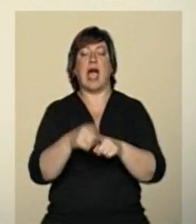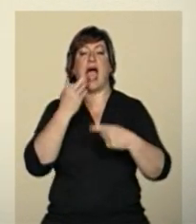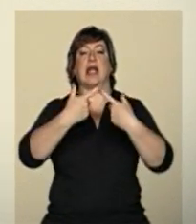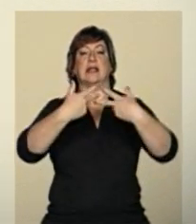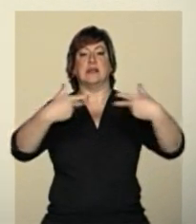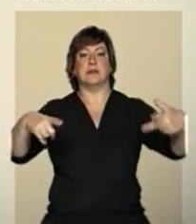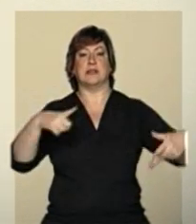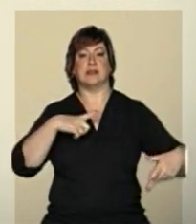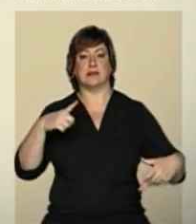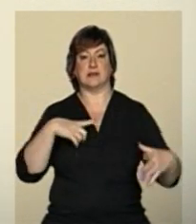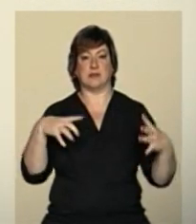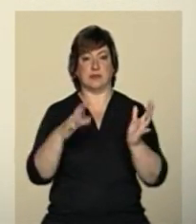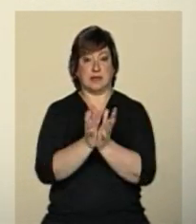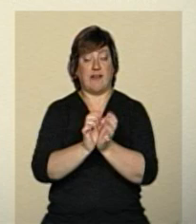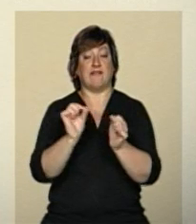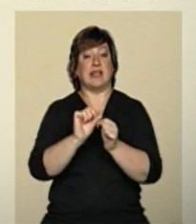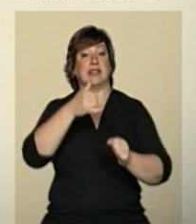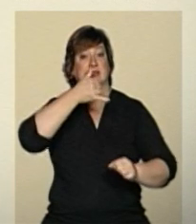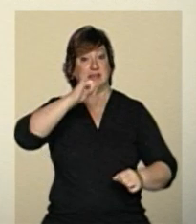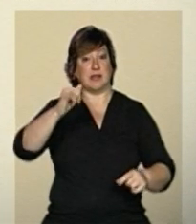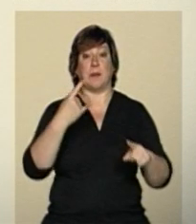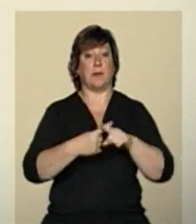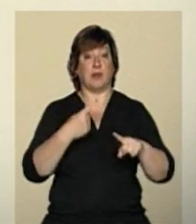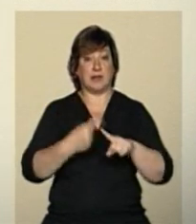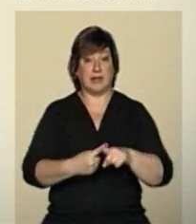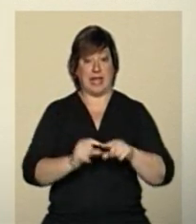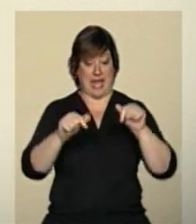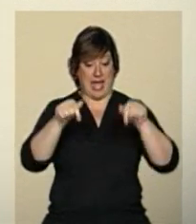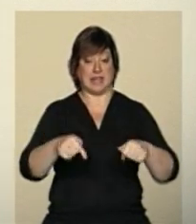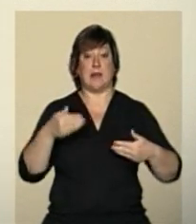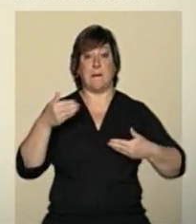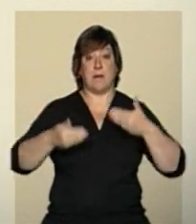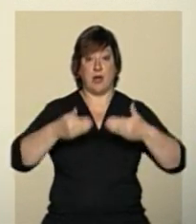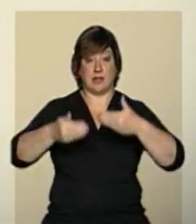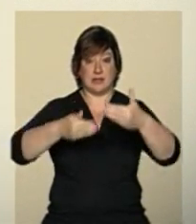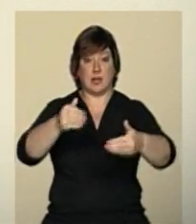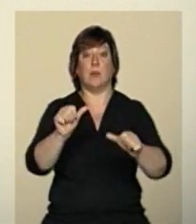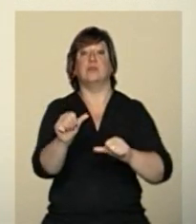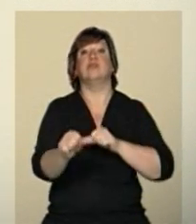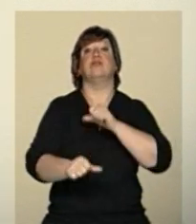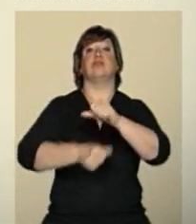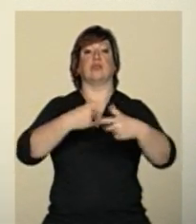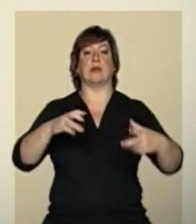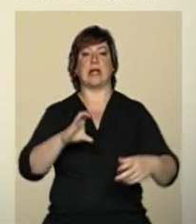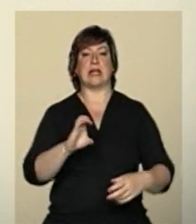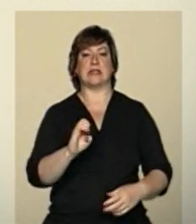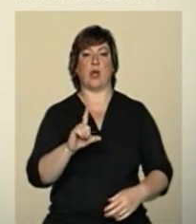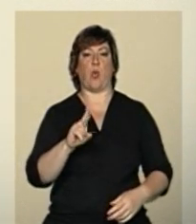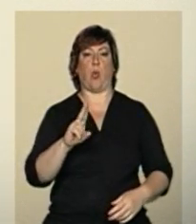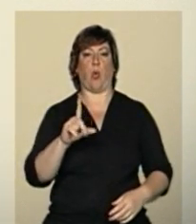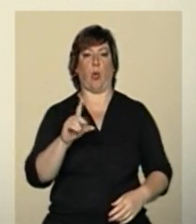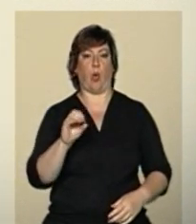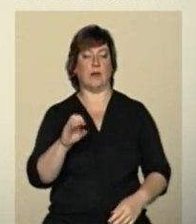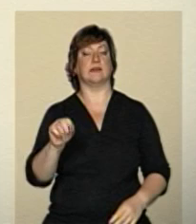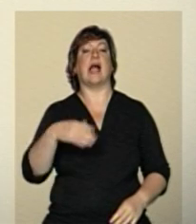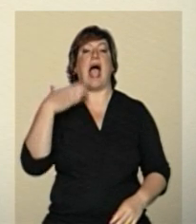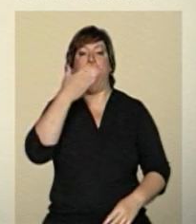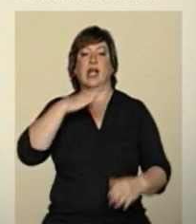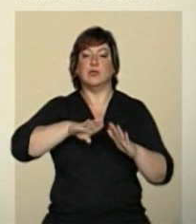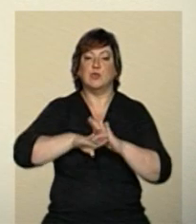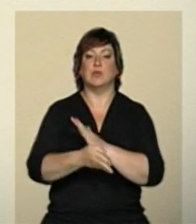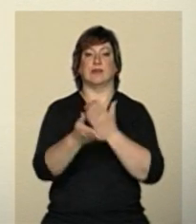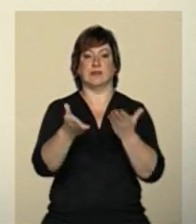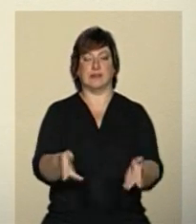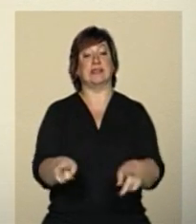para produzir energia. Por quê? Porque este processo transforma celulose em açúcar e assim